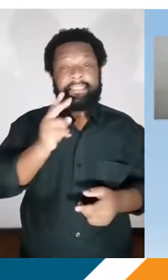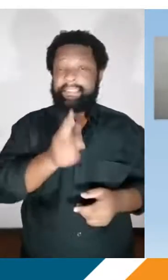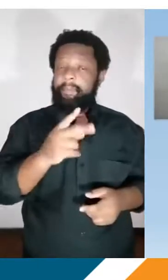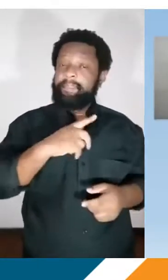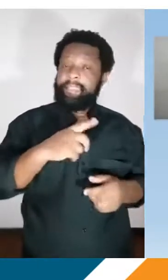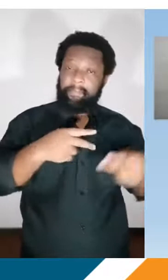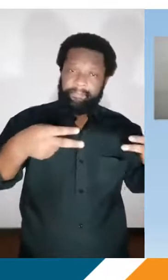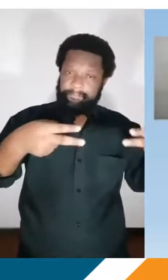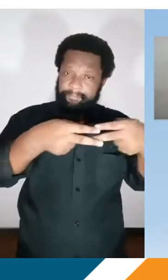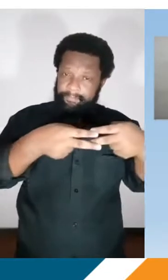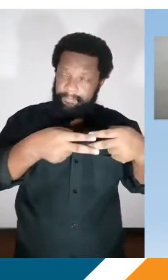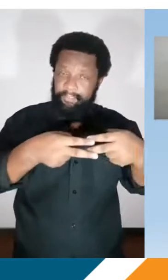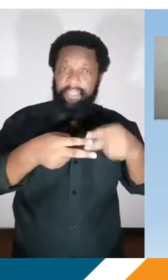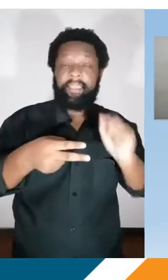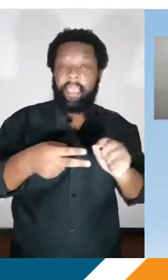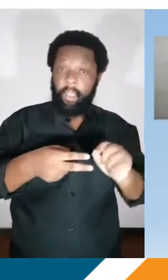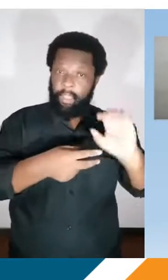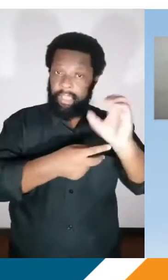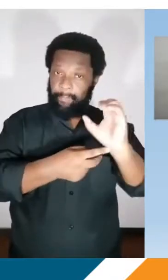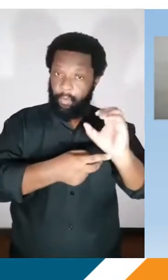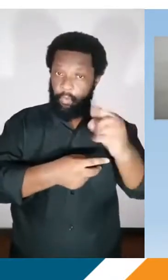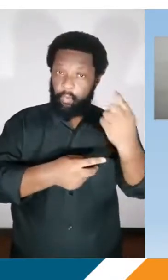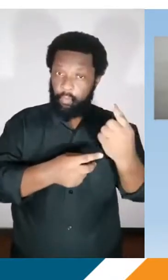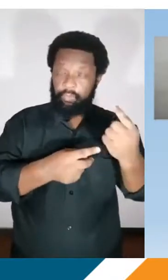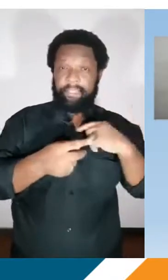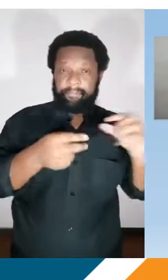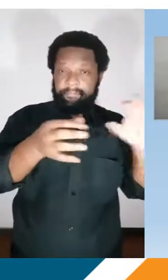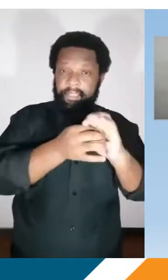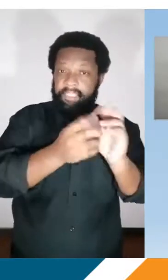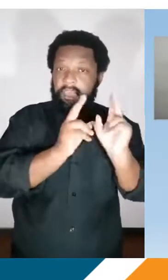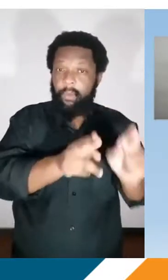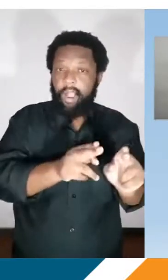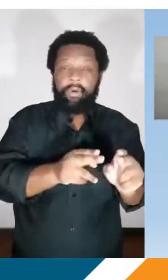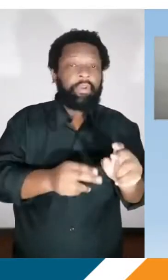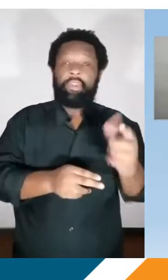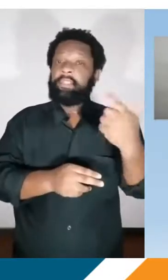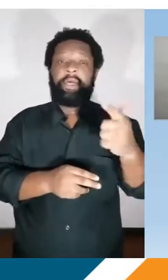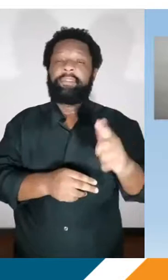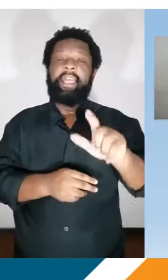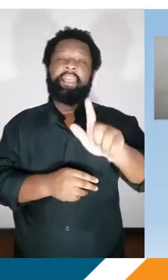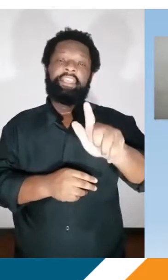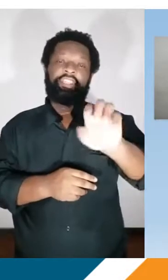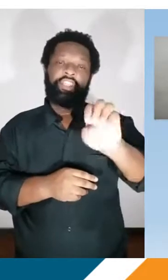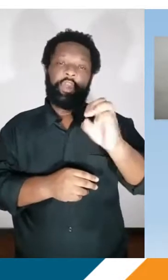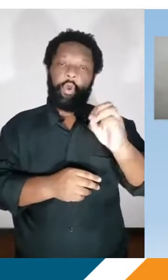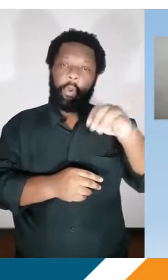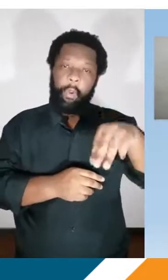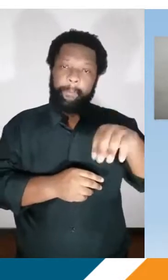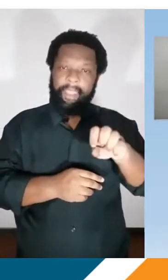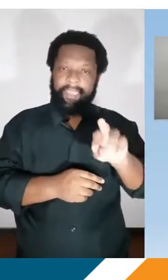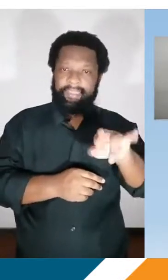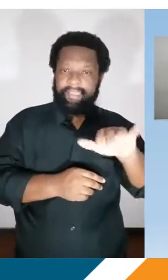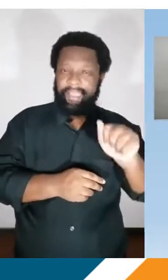isso, sempre que tiver uma ligação dupla, em que um carbono da dupla tiver ligantes iguais, jamais vai ter isomeria geométrica. Não vai